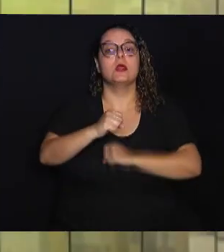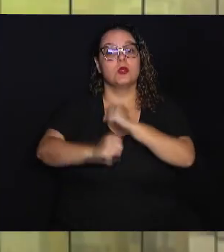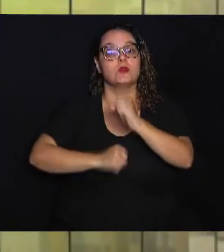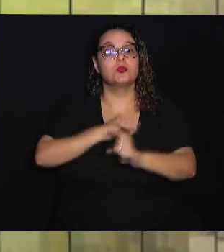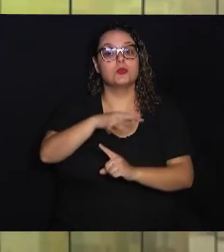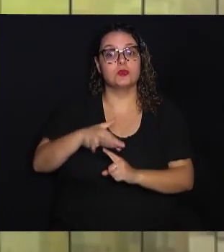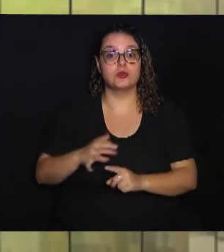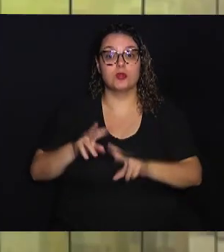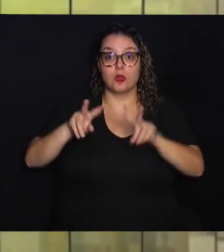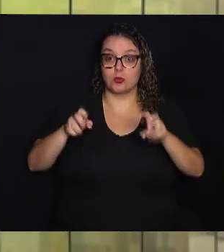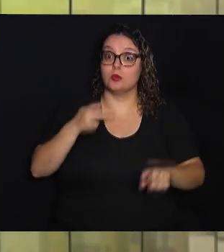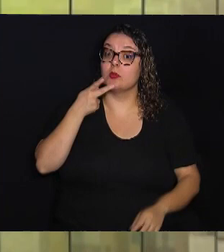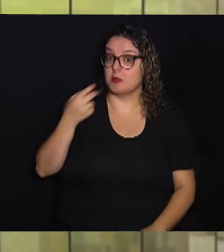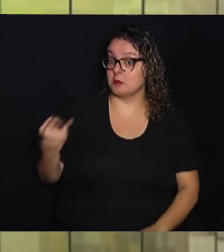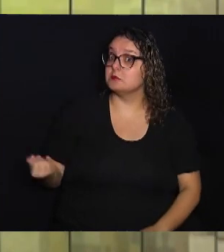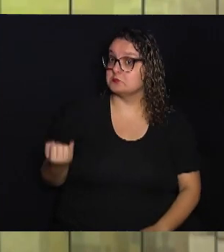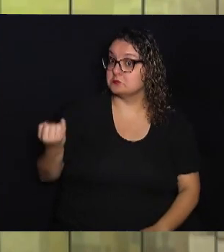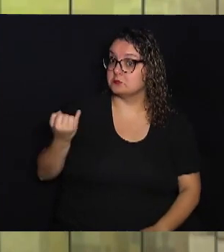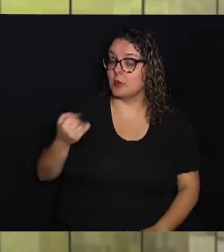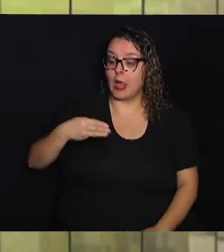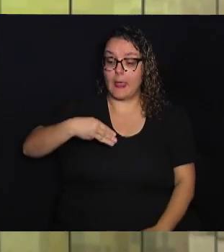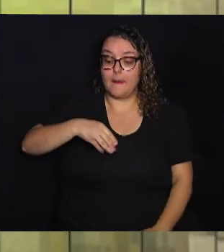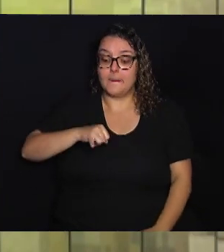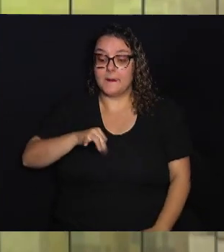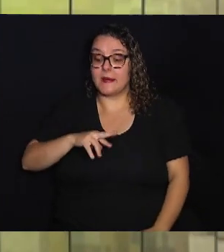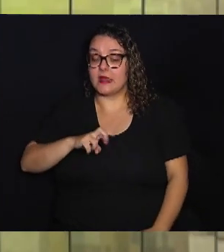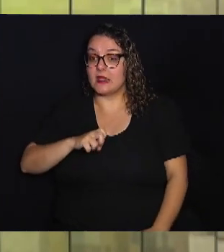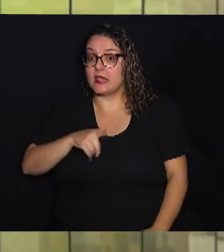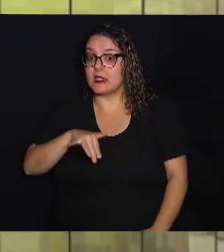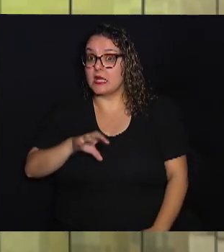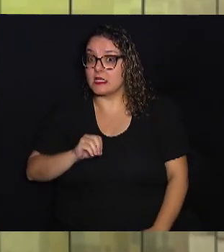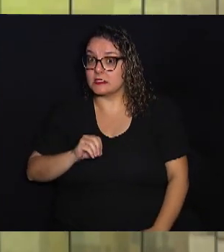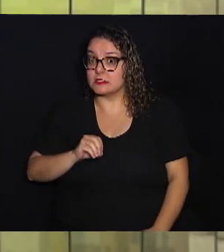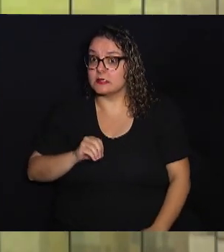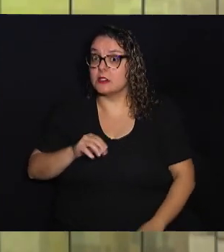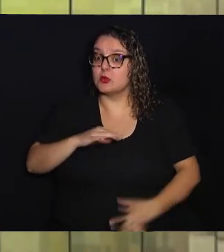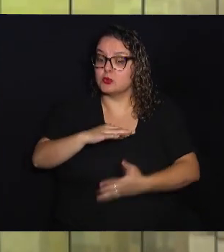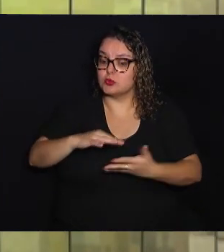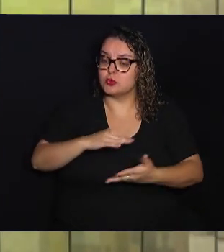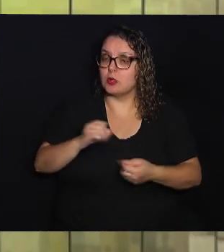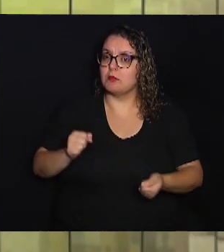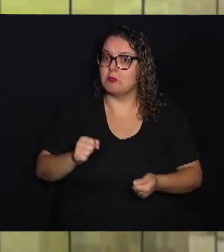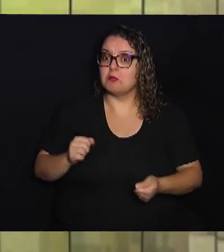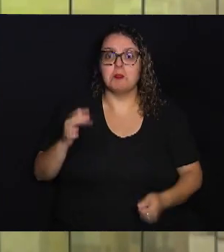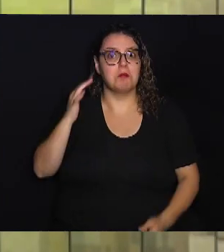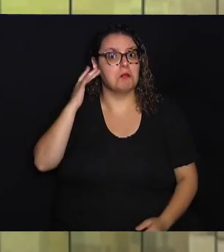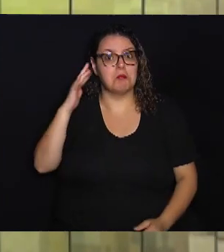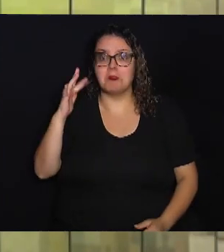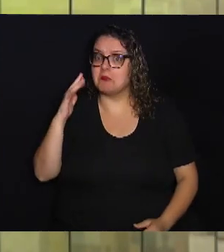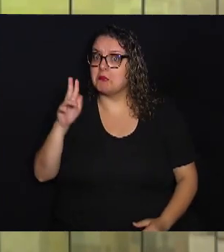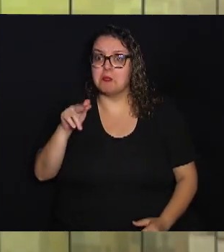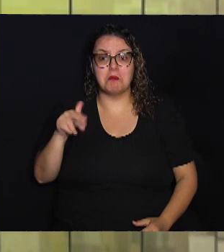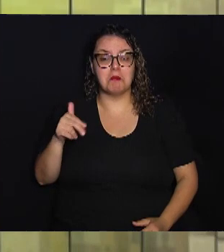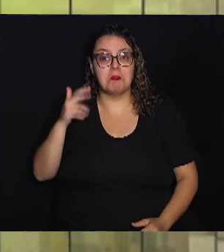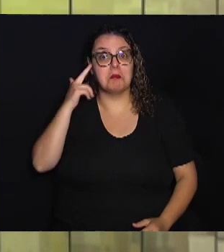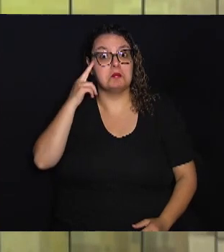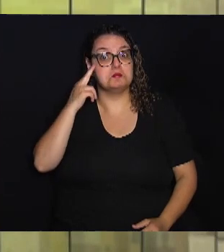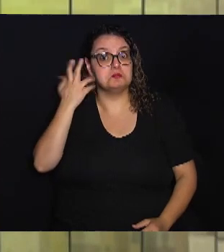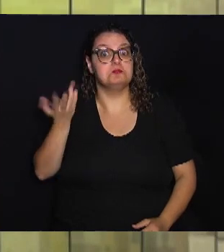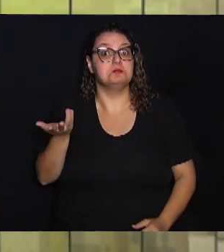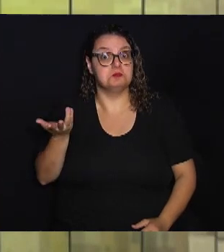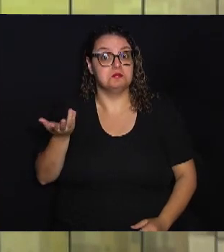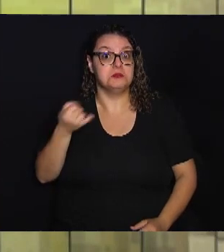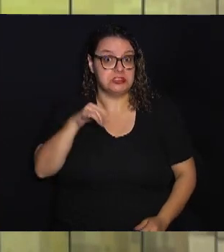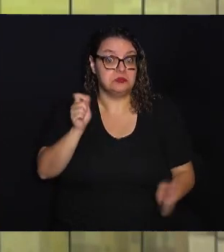Giro Ambiental de hoje a gente vai falar sobre um tema muito interessante, que é mineração sustentável, uma coisa que a gente nem imaginava